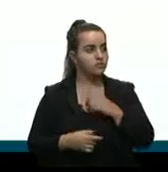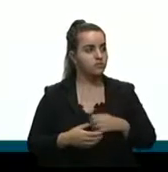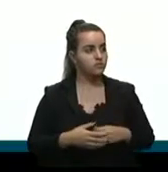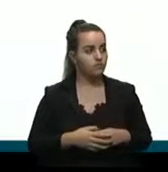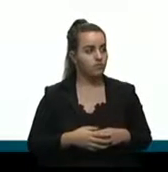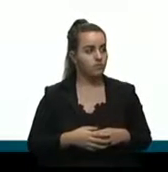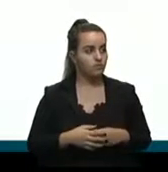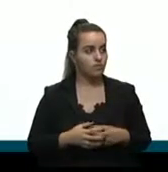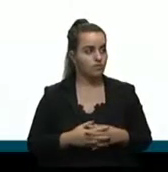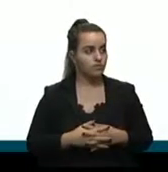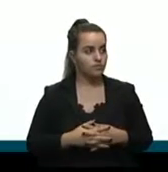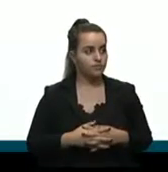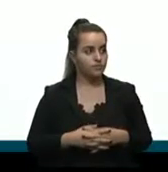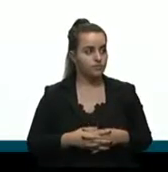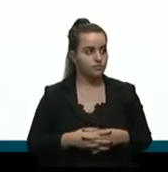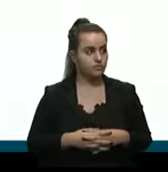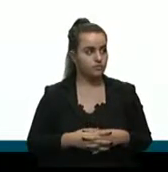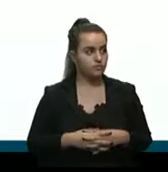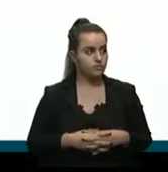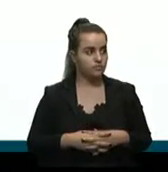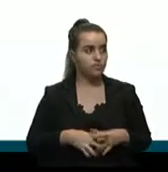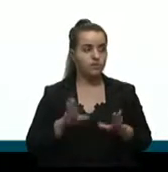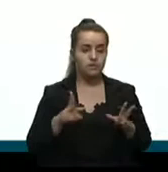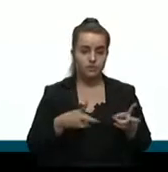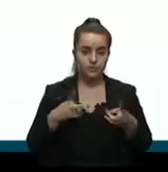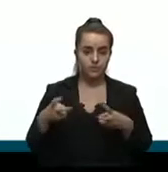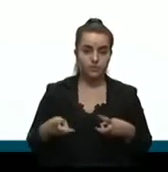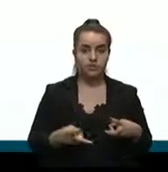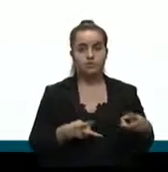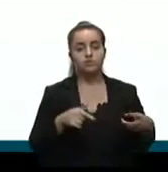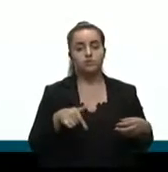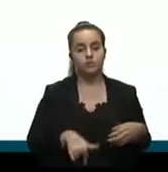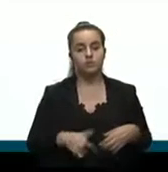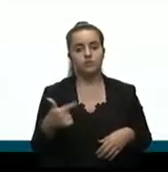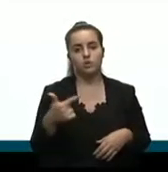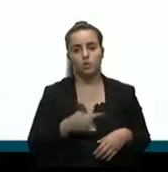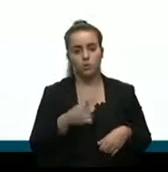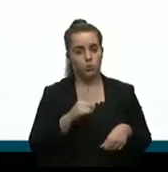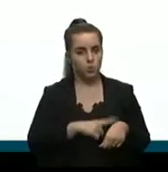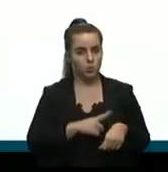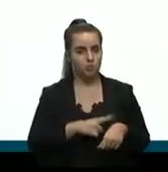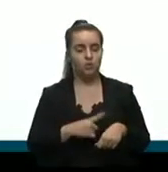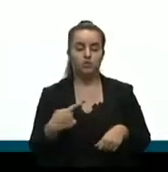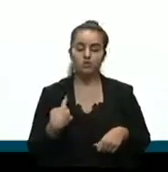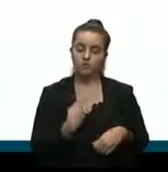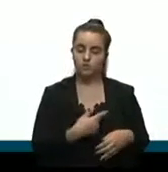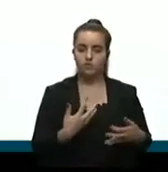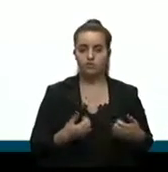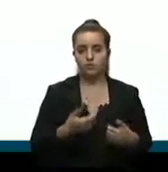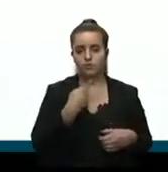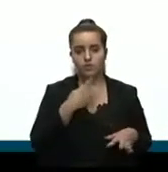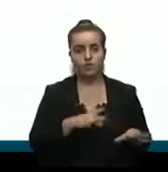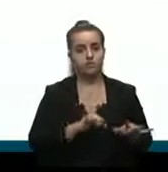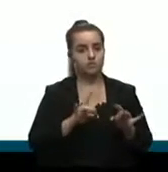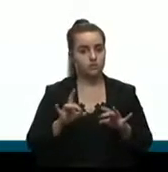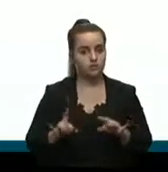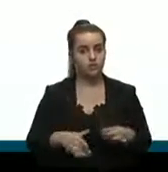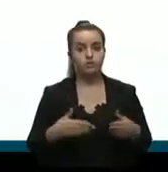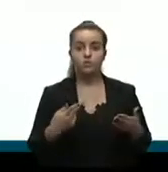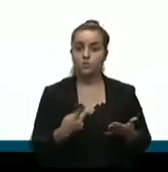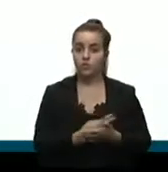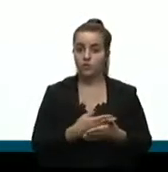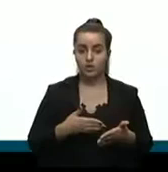2 quilos? Então, perceba que nesse segundo momento, nós vamos tratar especificamente do